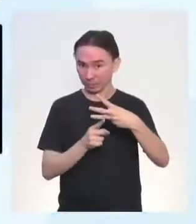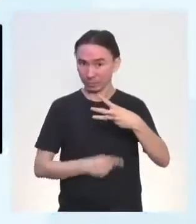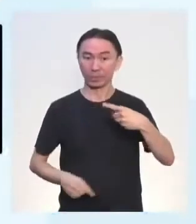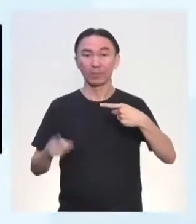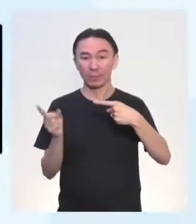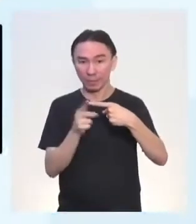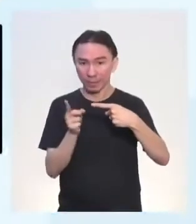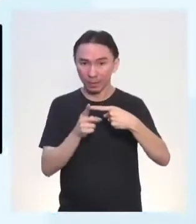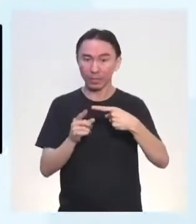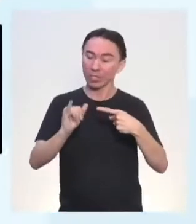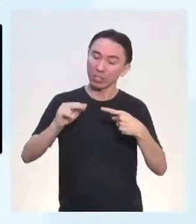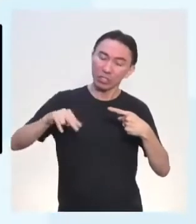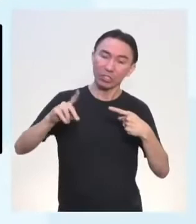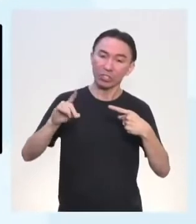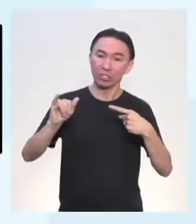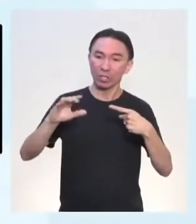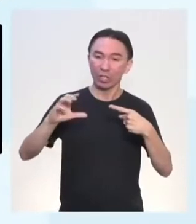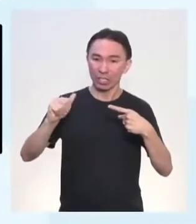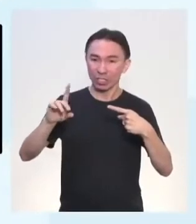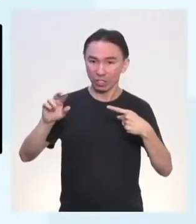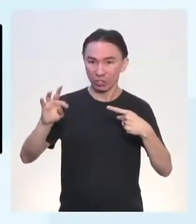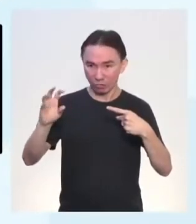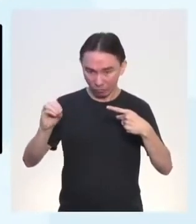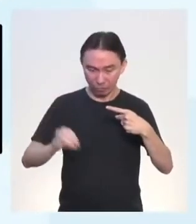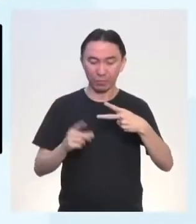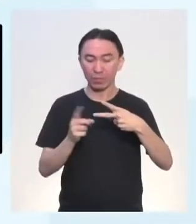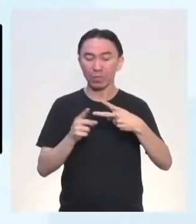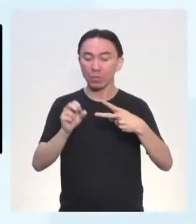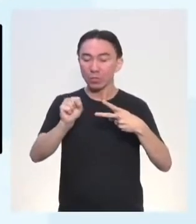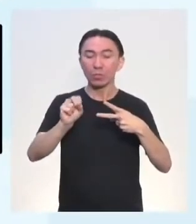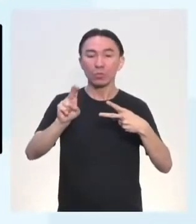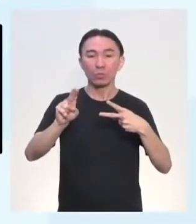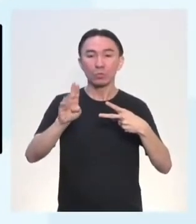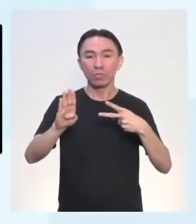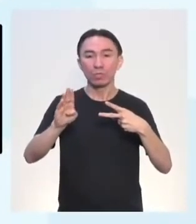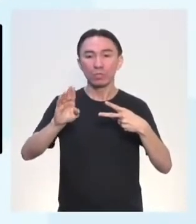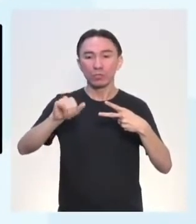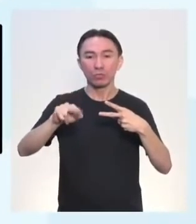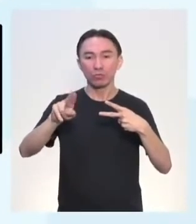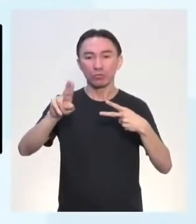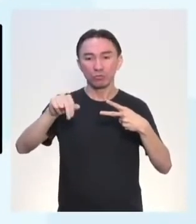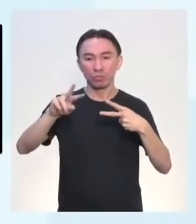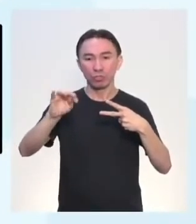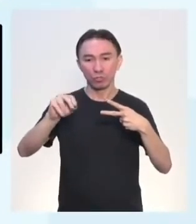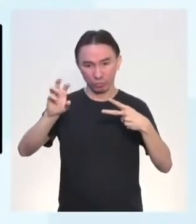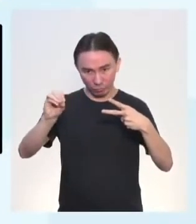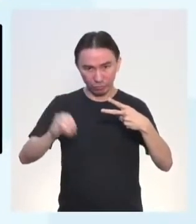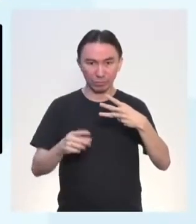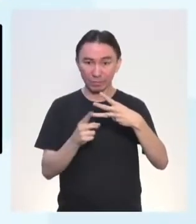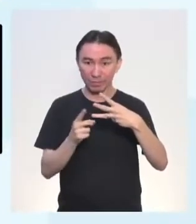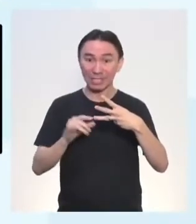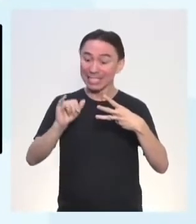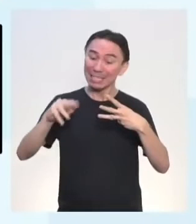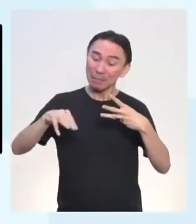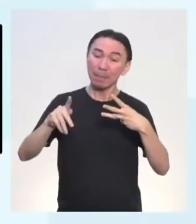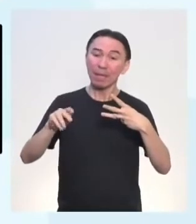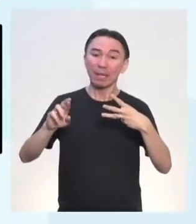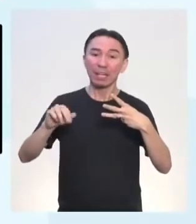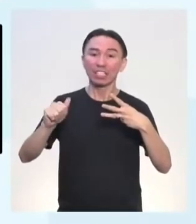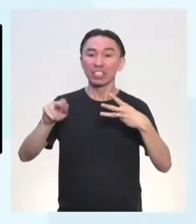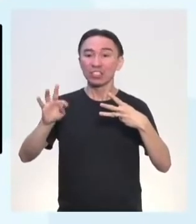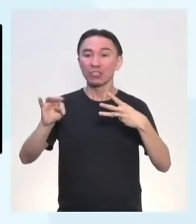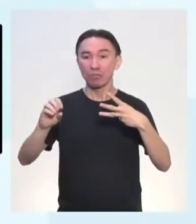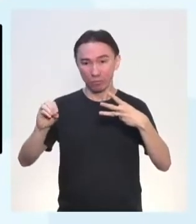subjuntivo e o imperativo. Ah, o que o modo indicativo indica em relação ao fato, ao